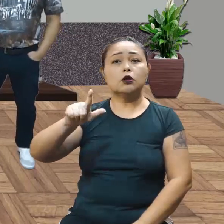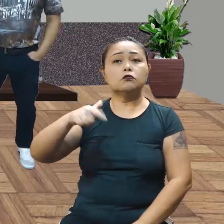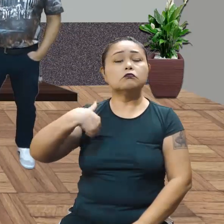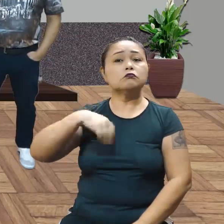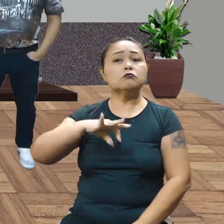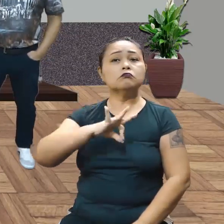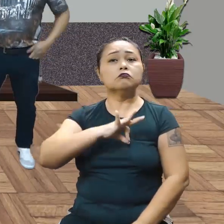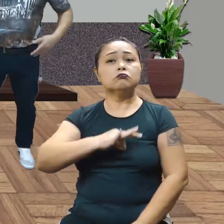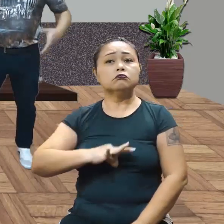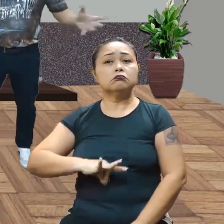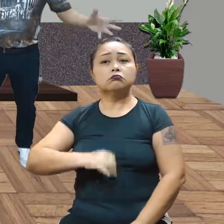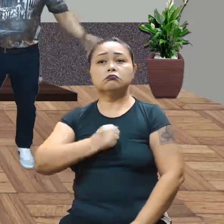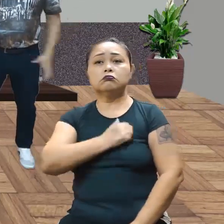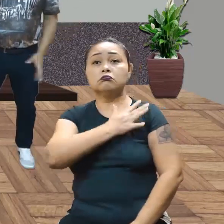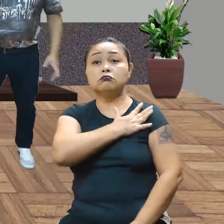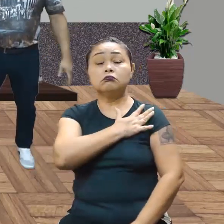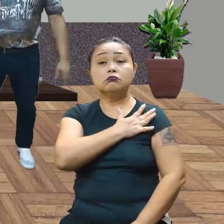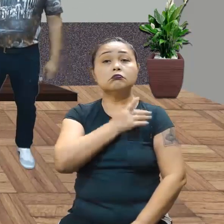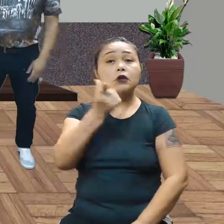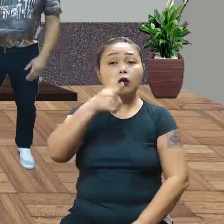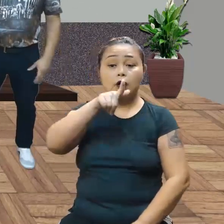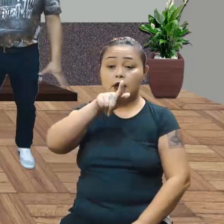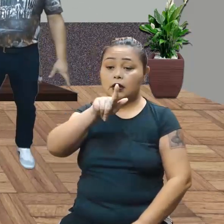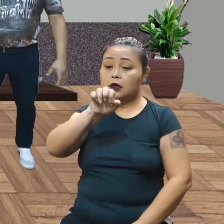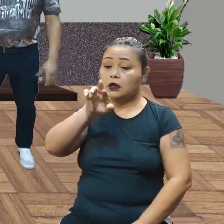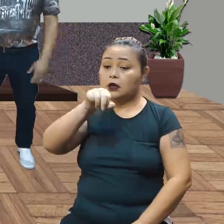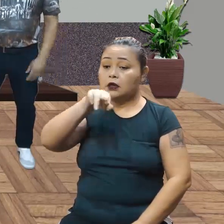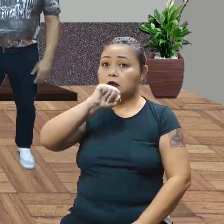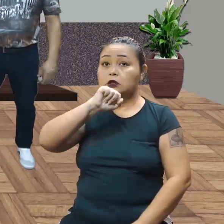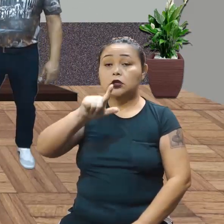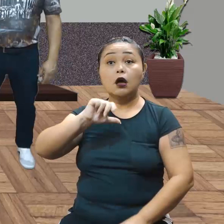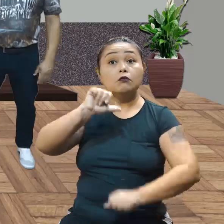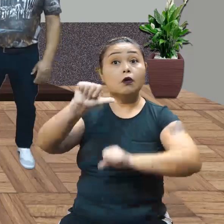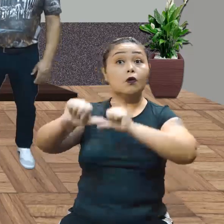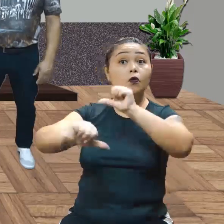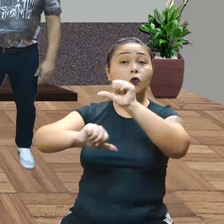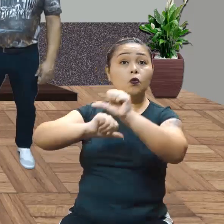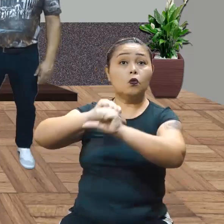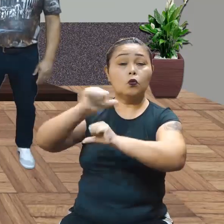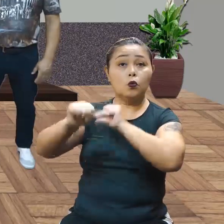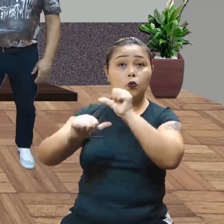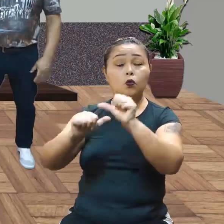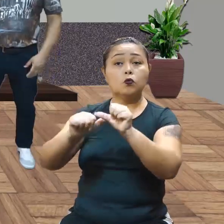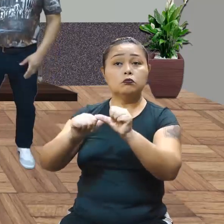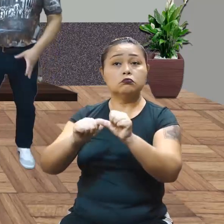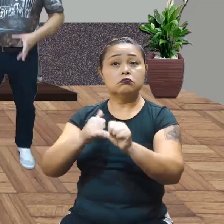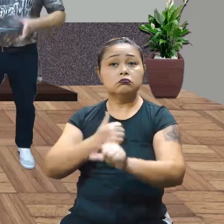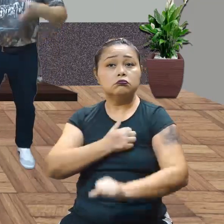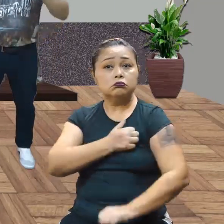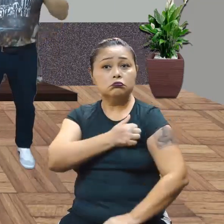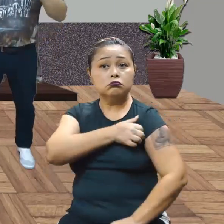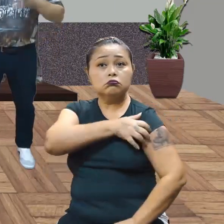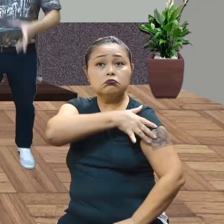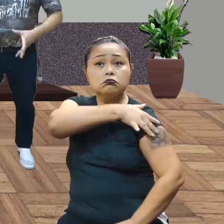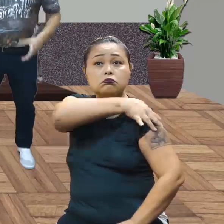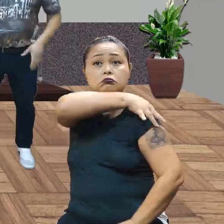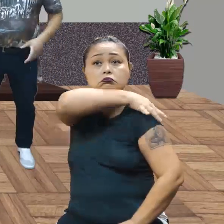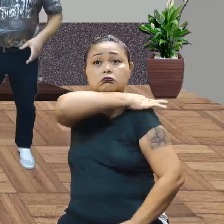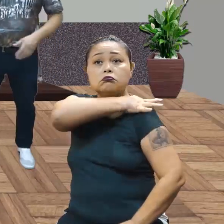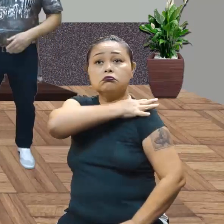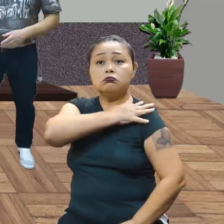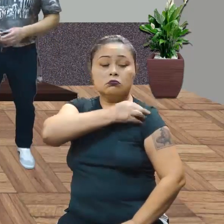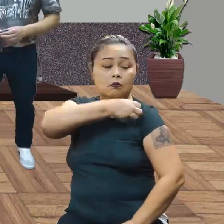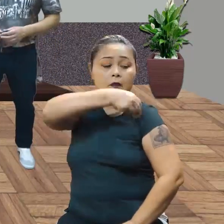agora, o general Rondon vai se tornar, em 1955,